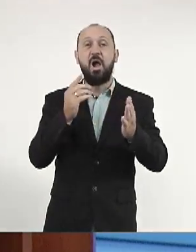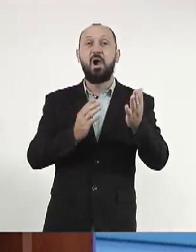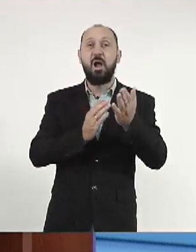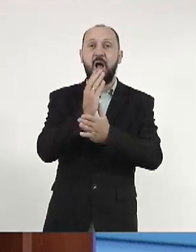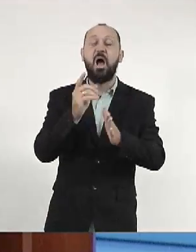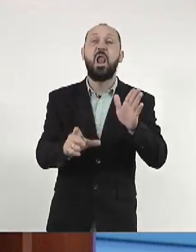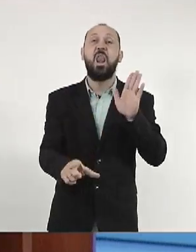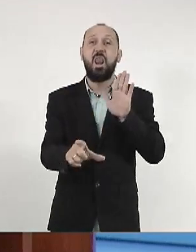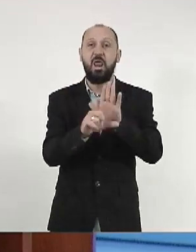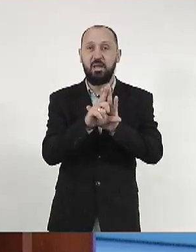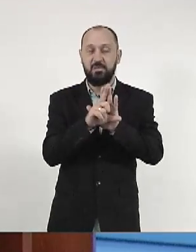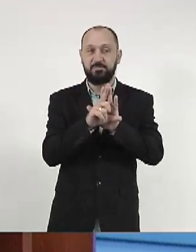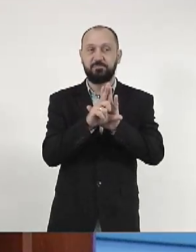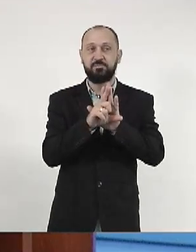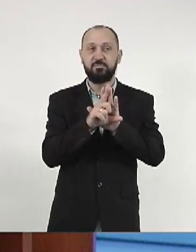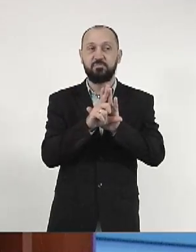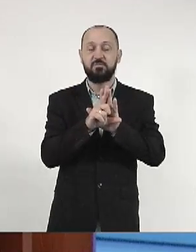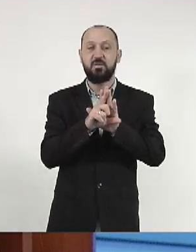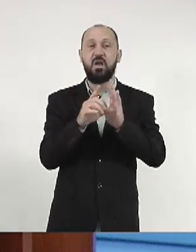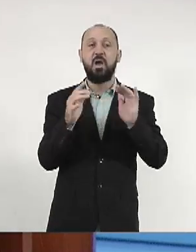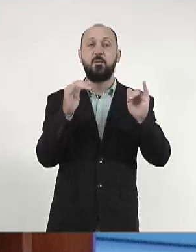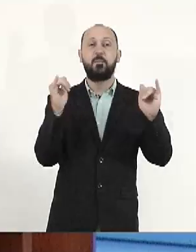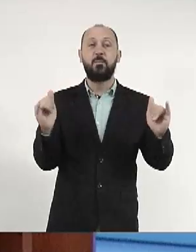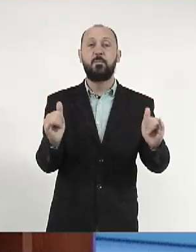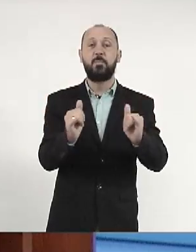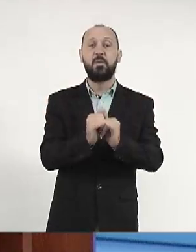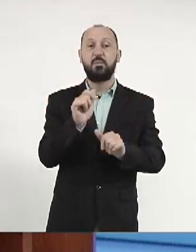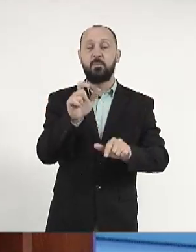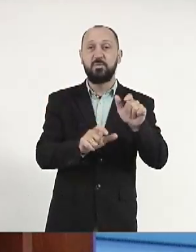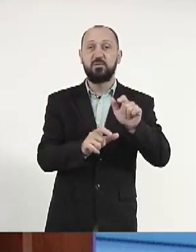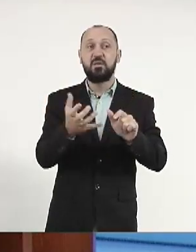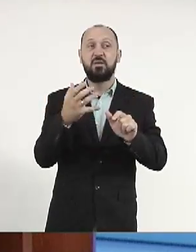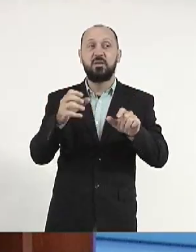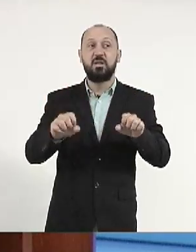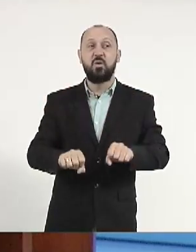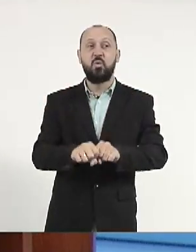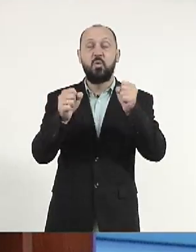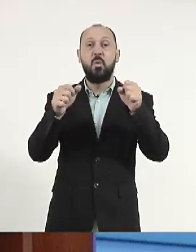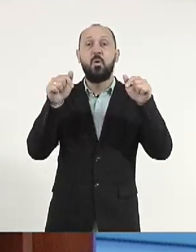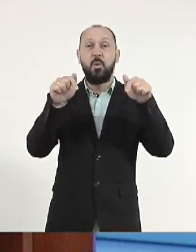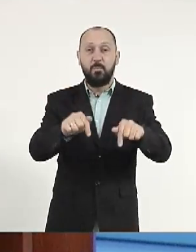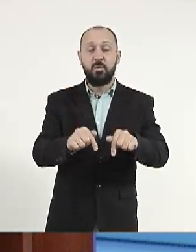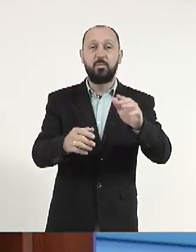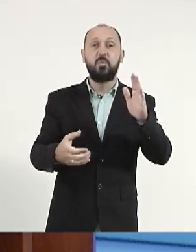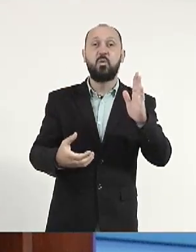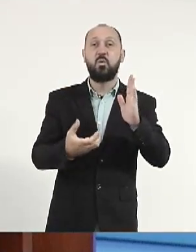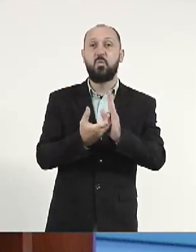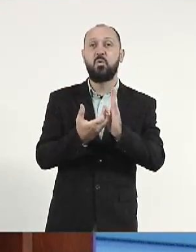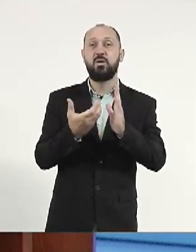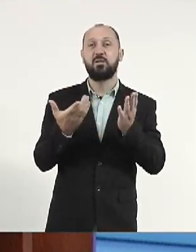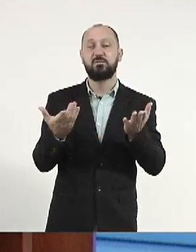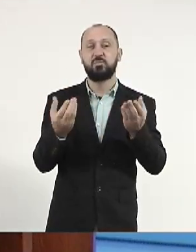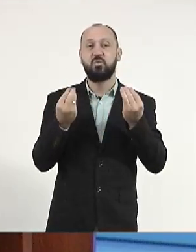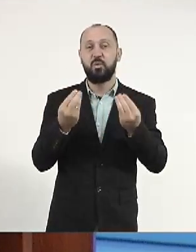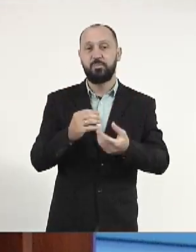uma lei anistiando pessoas que queriam acabar com o próprio Congresso Nacional?